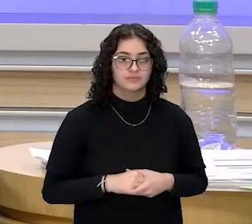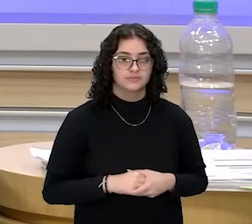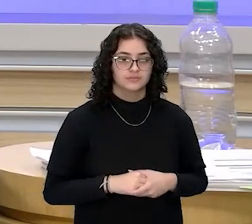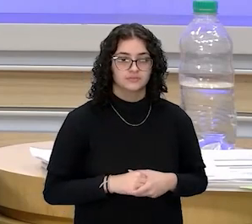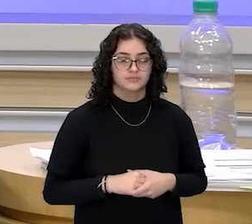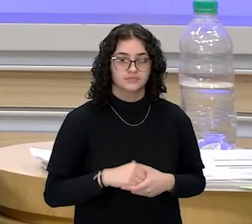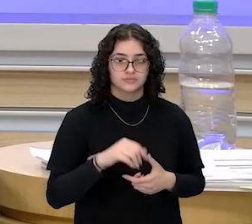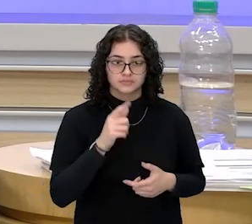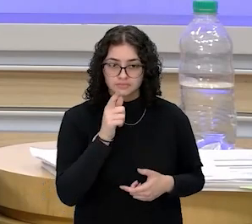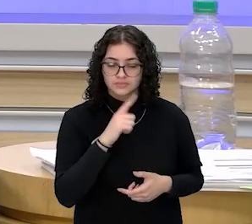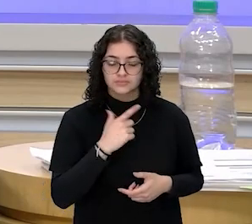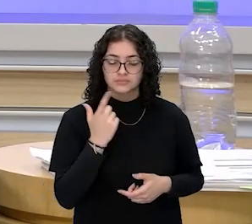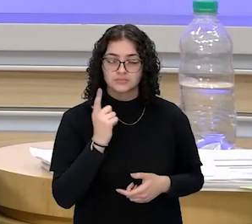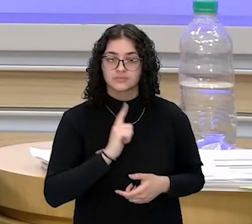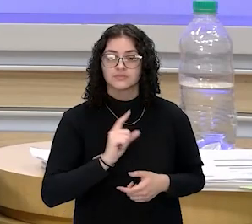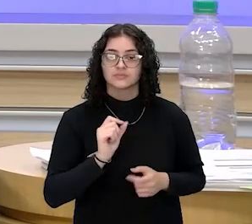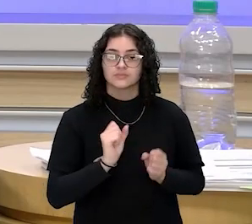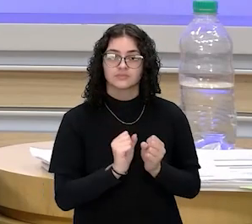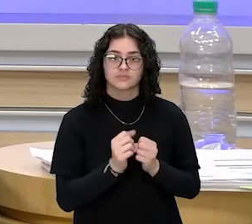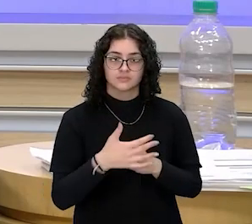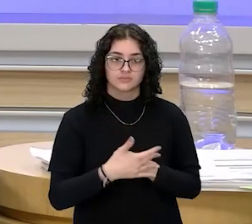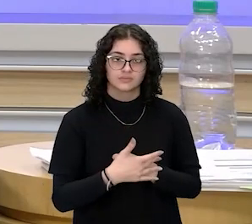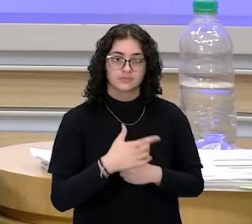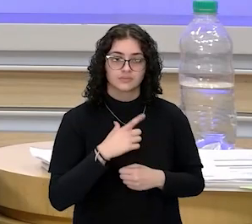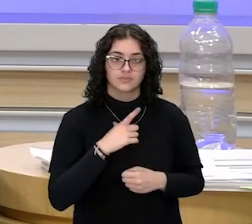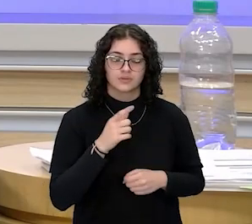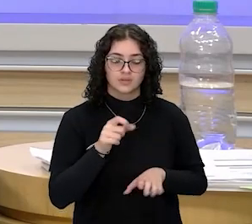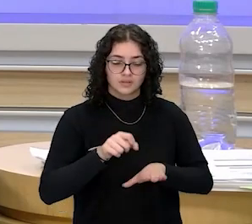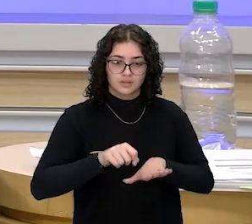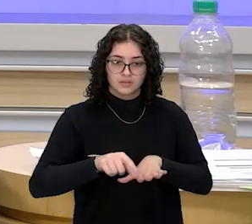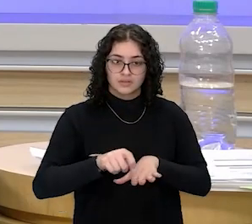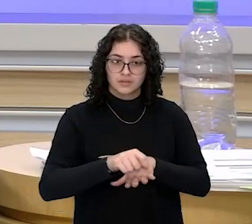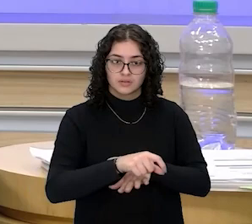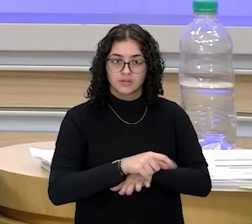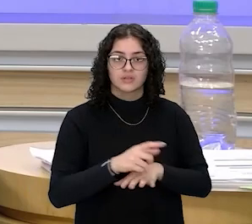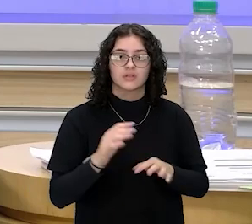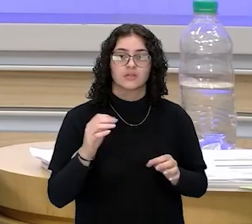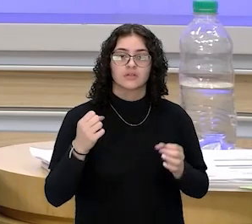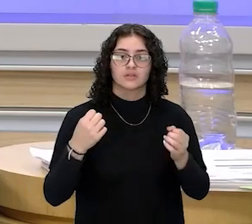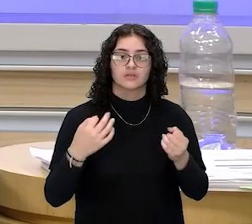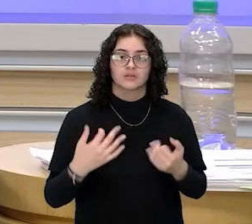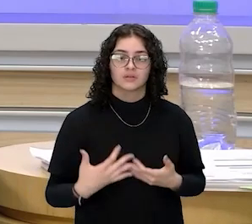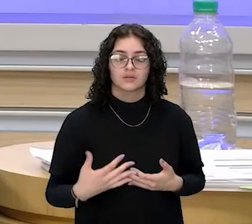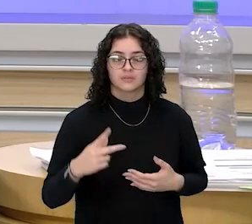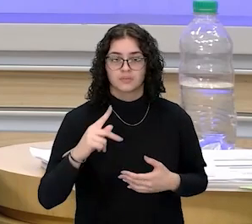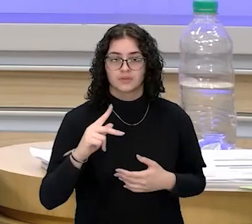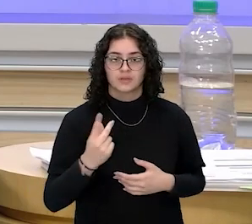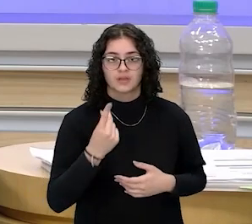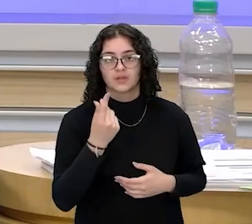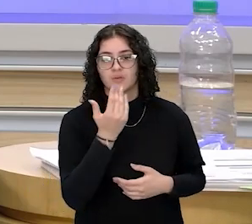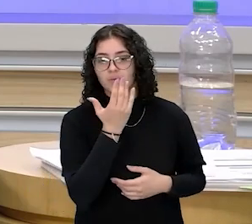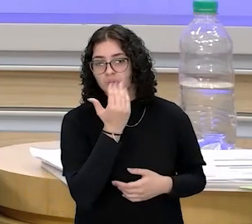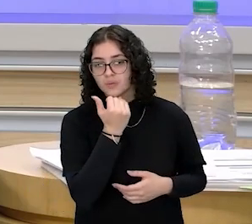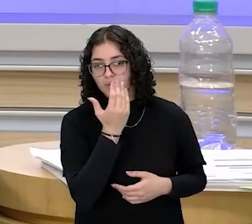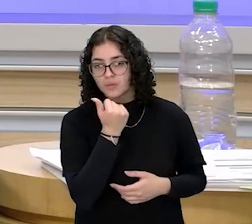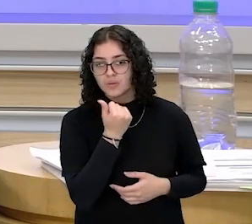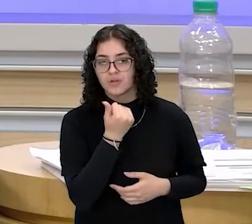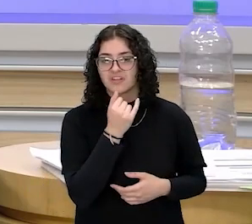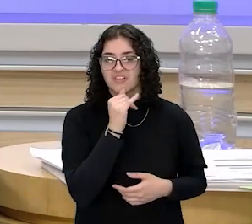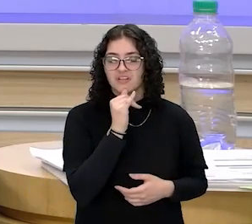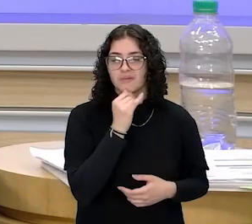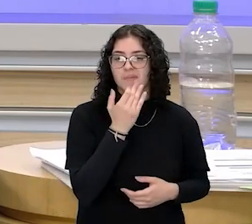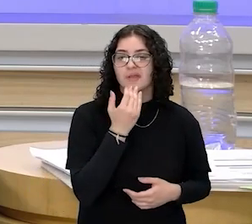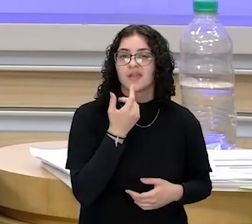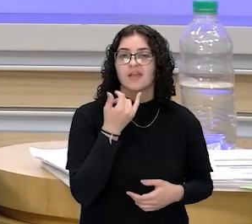que aconteceu durante a pandemia. Aí teve algumas fake news aí falando sobre pH, principalmente de alimentos que se deveriam